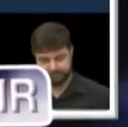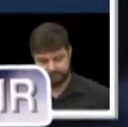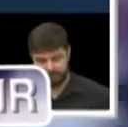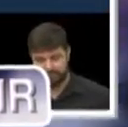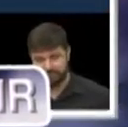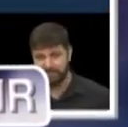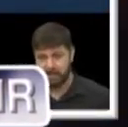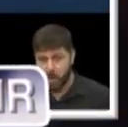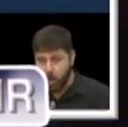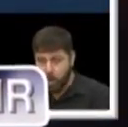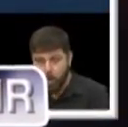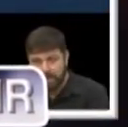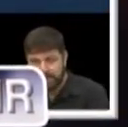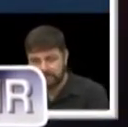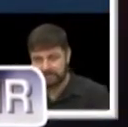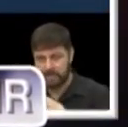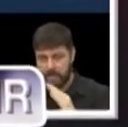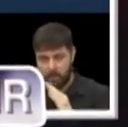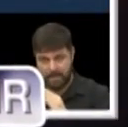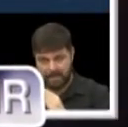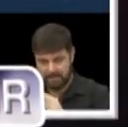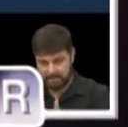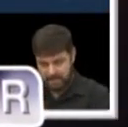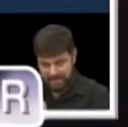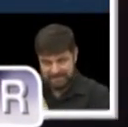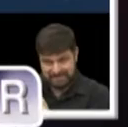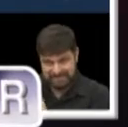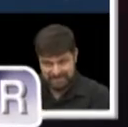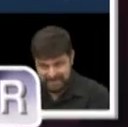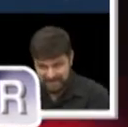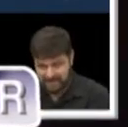de Referência em DST e AIDS. A gente volta já.